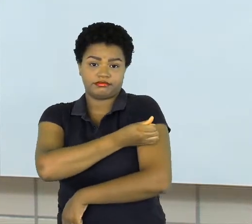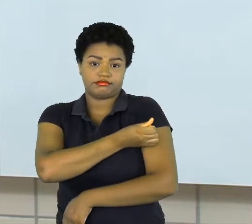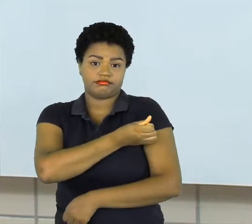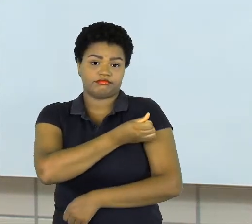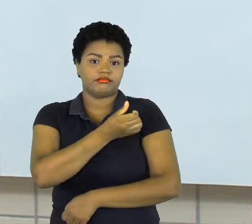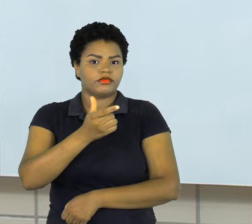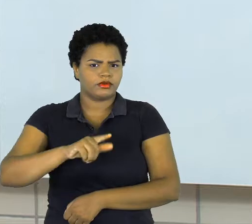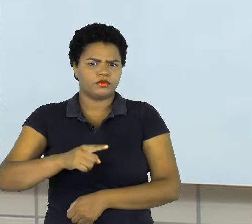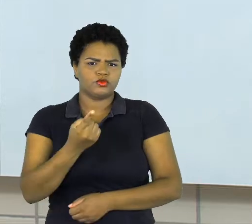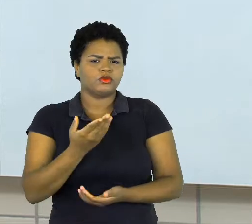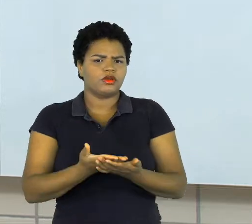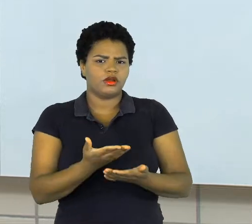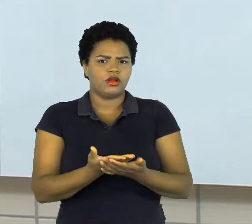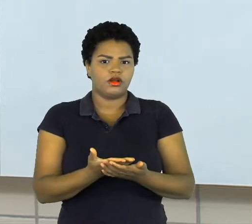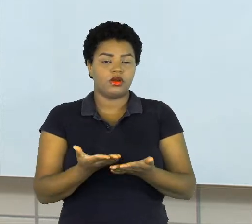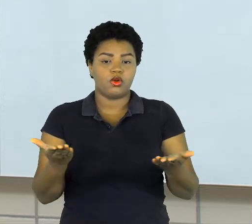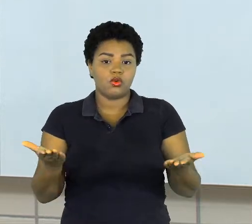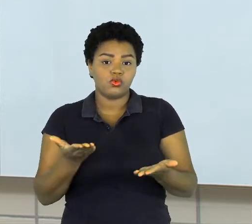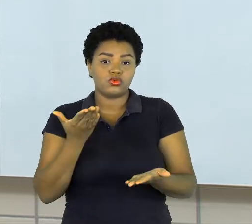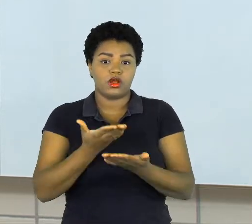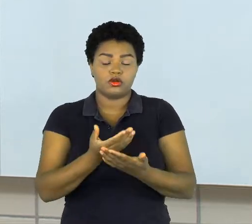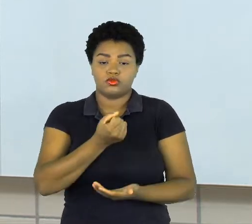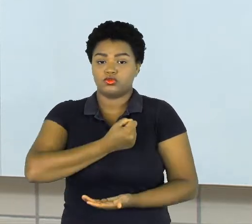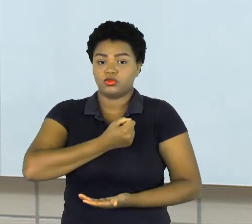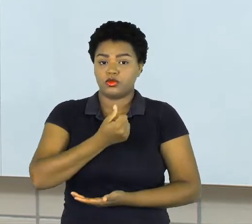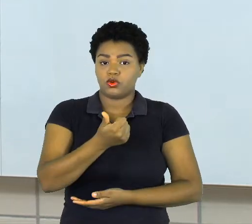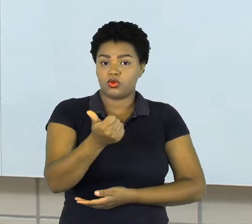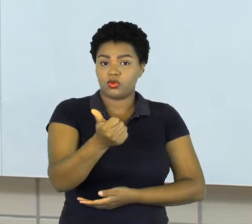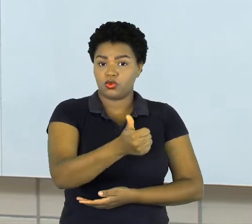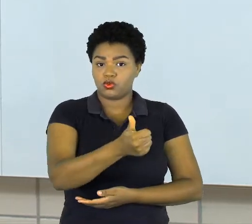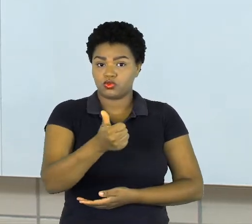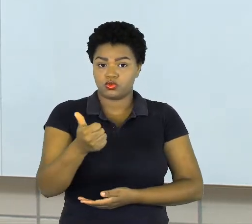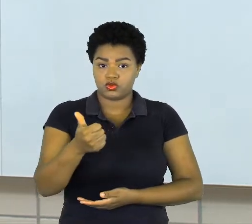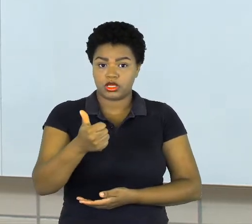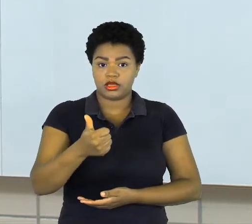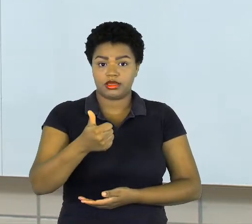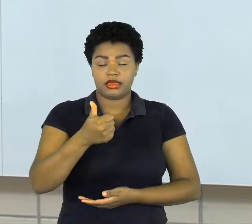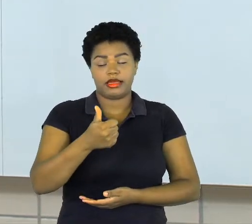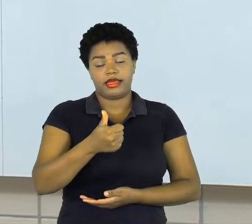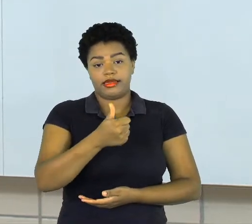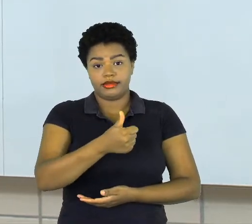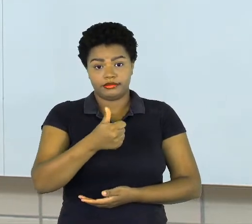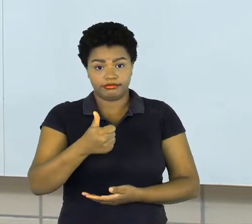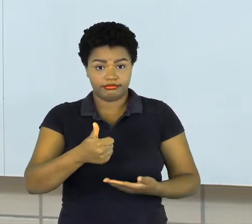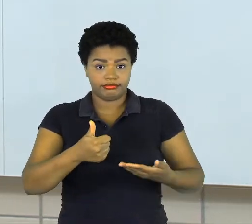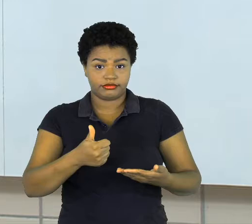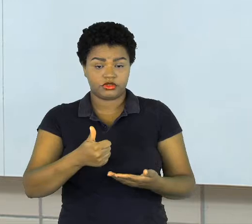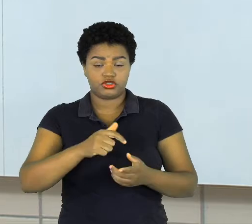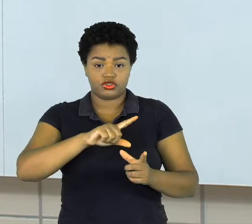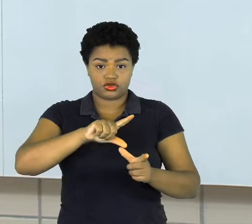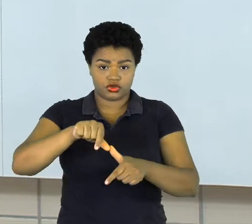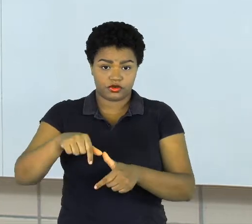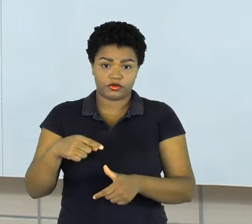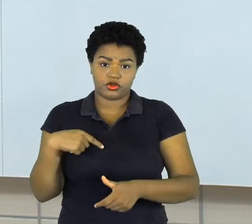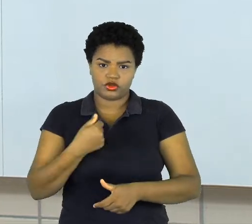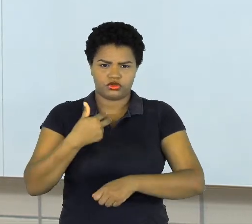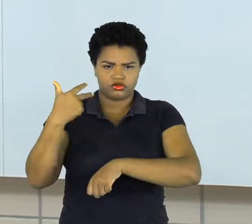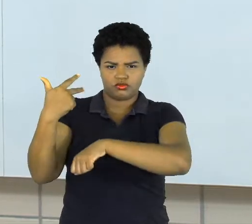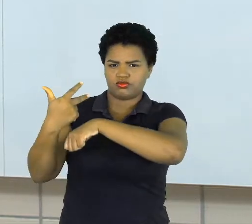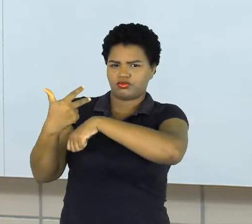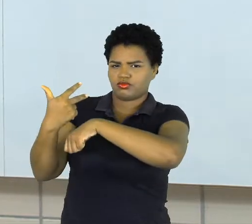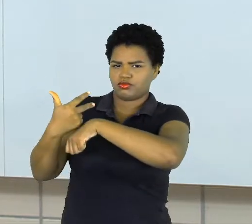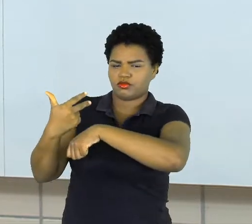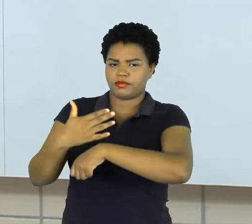uma aula, hoje a aula de número 11, a 11ª aula sobre geografia que nós estamos gravando. Meu